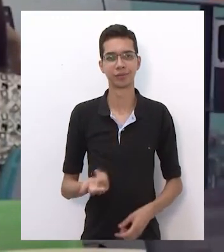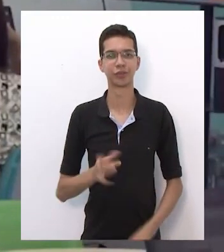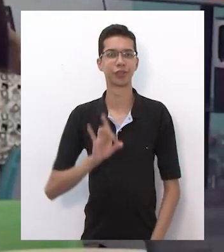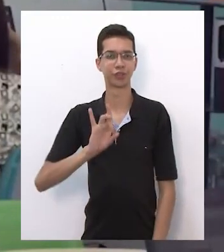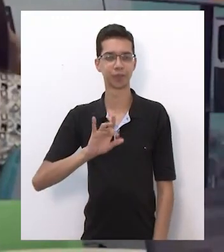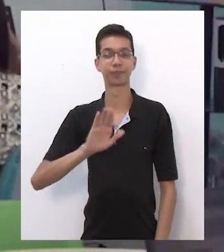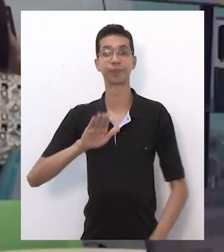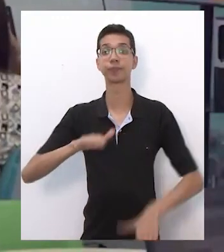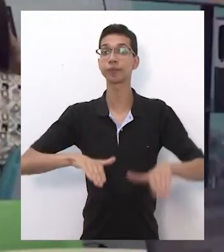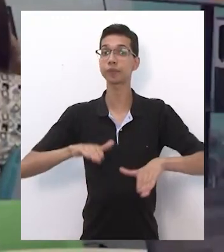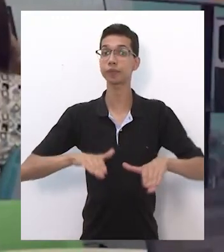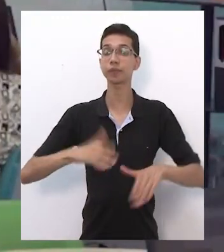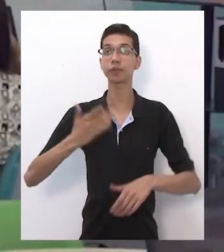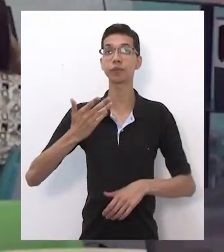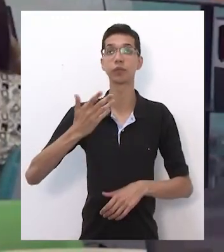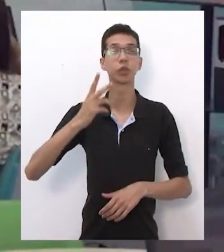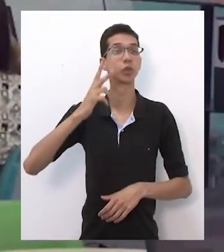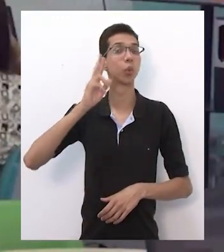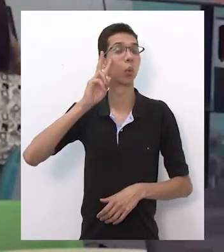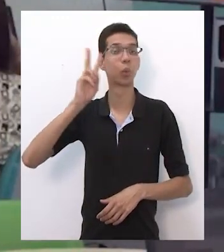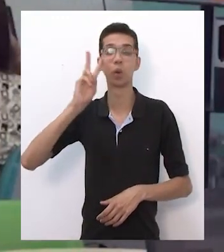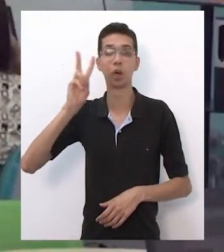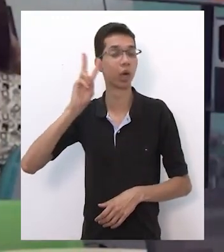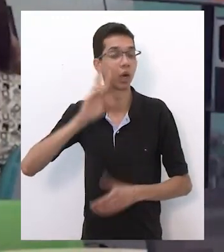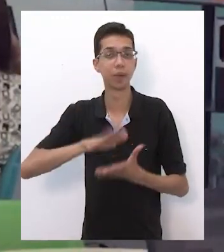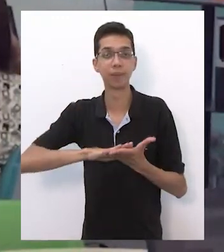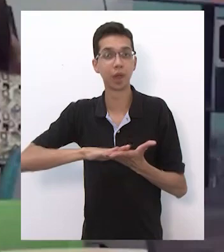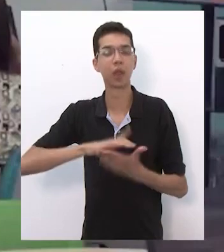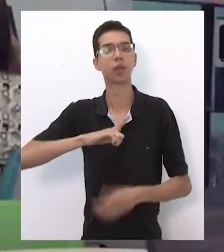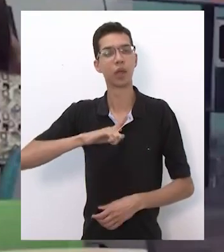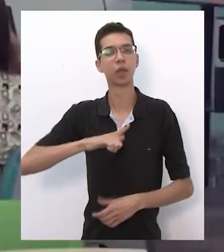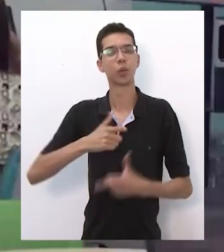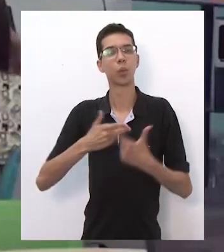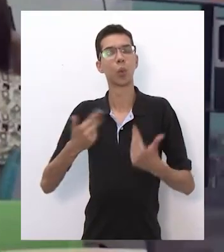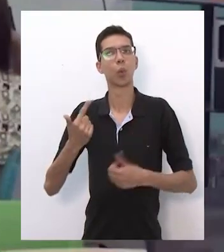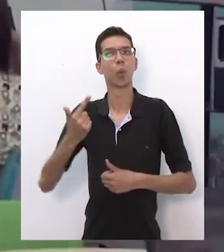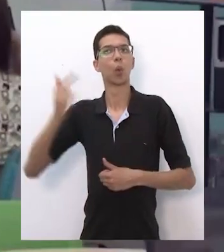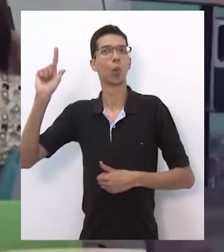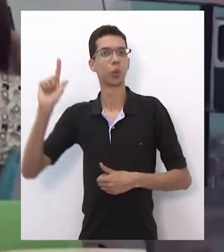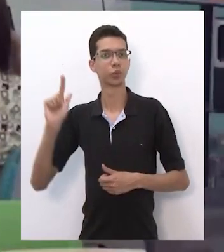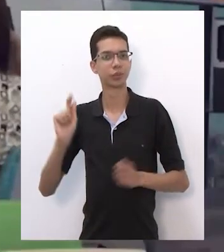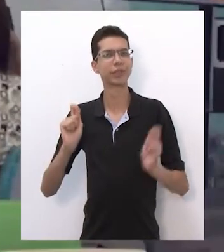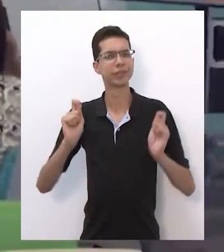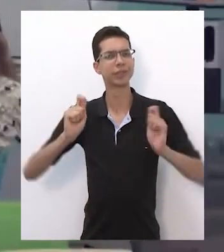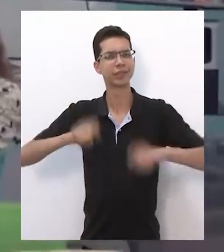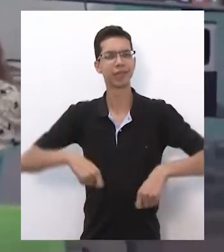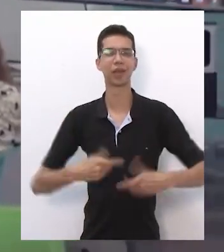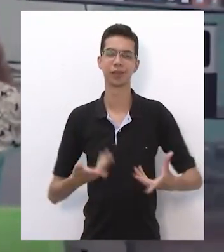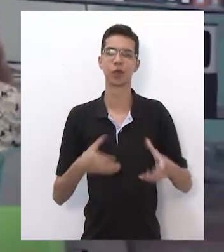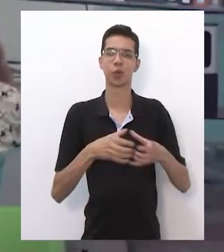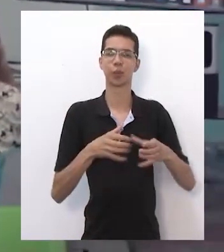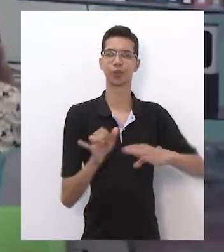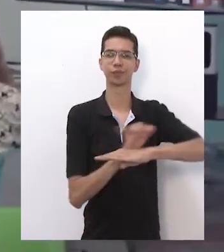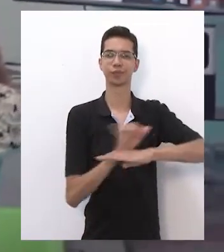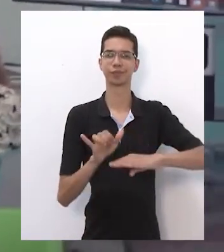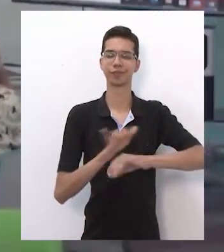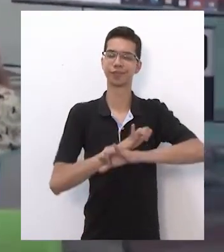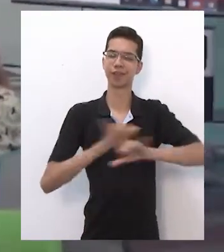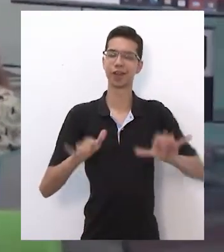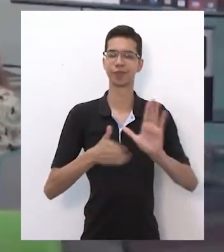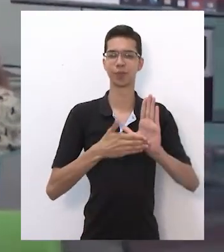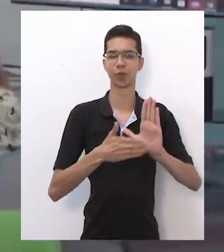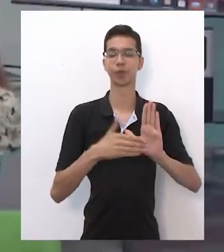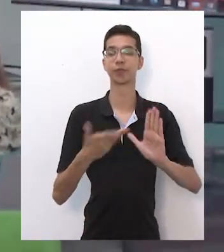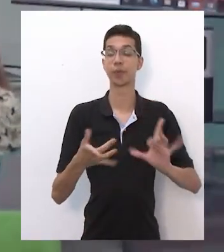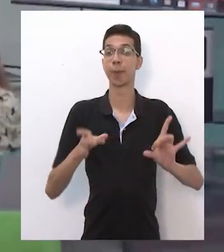Às vezes a gente nem se lembra que tem outros recursos, né? E o grupo vai trazendo essas soluções, tá? A partir daqui, depois dessa discussão com o